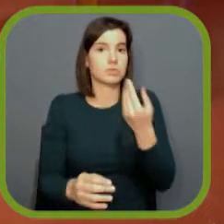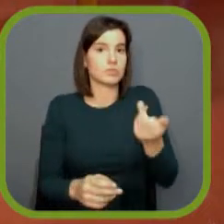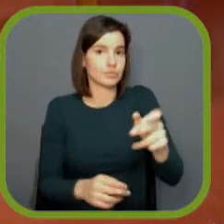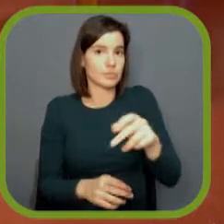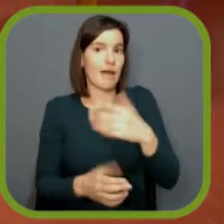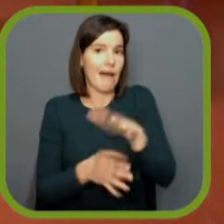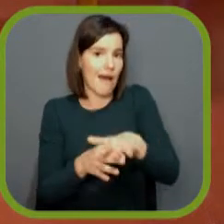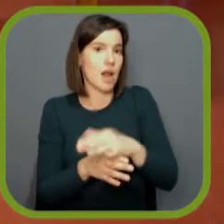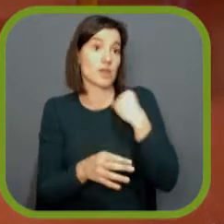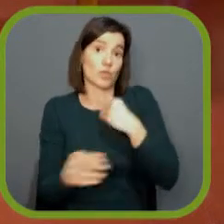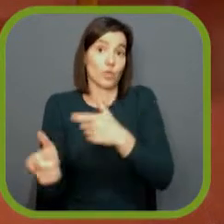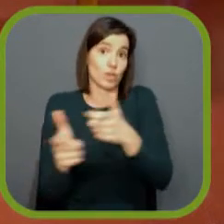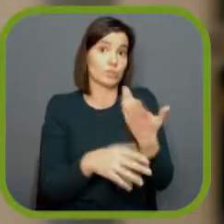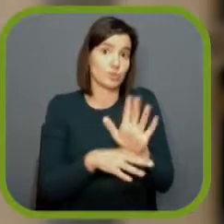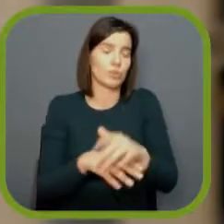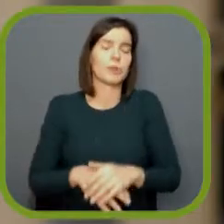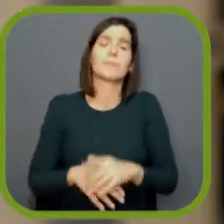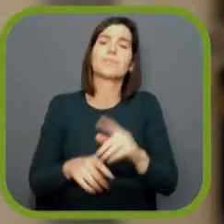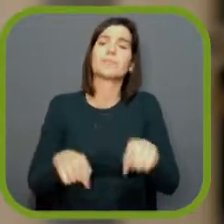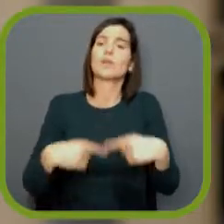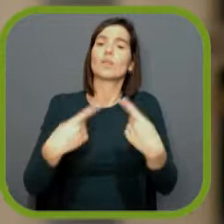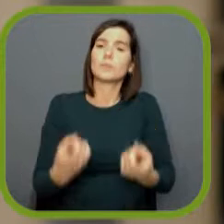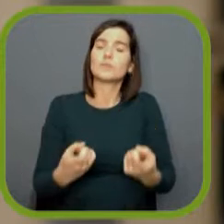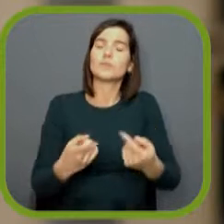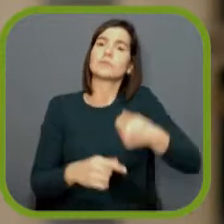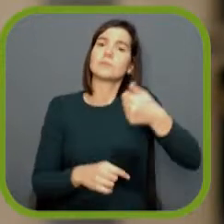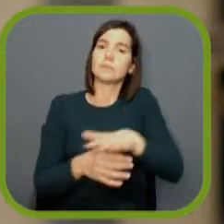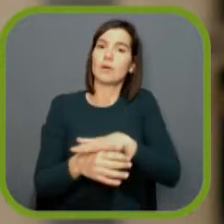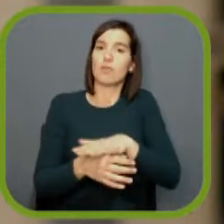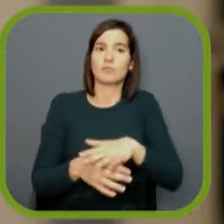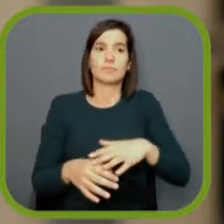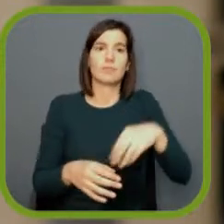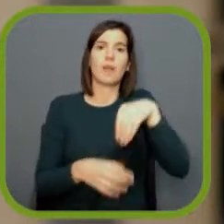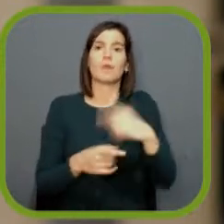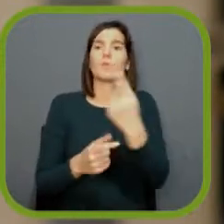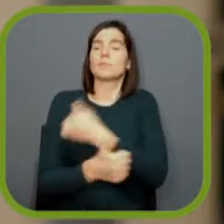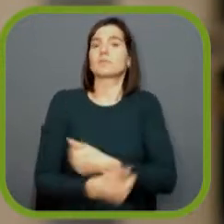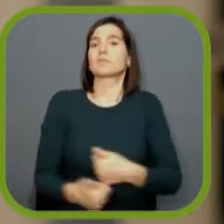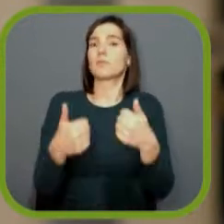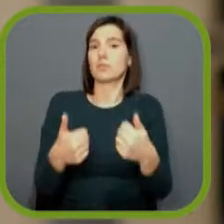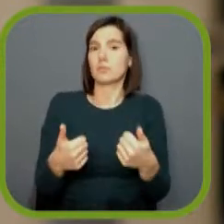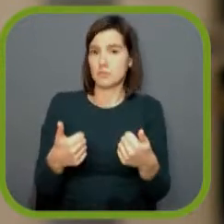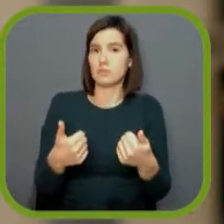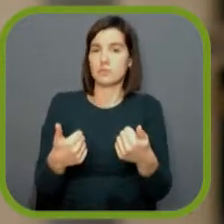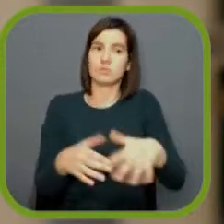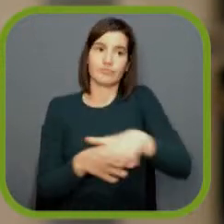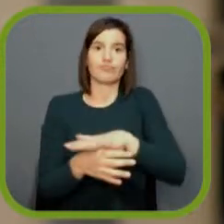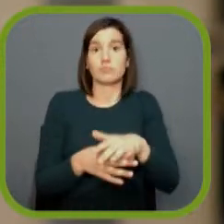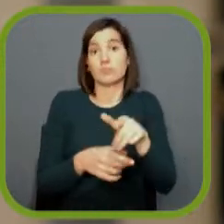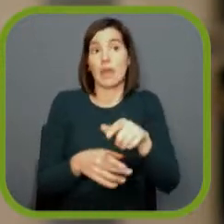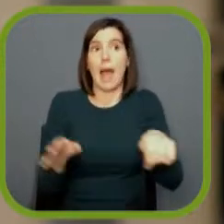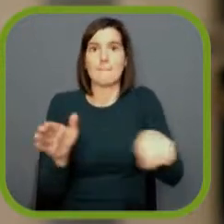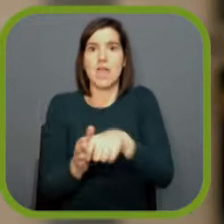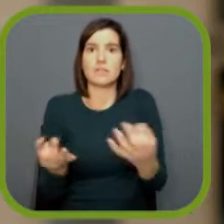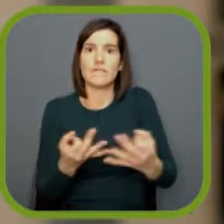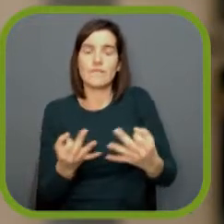violento assume, nomeadamente o terrorismo, e depois, a partir daí, tendo em conta essencialmente a dimensão urbana que